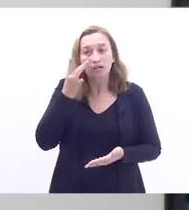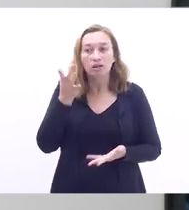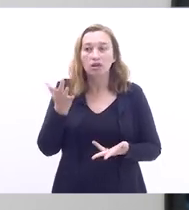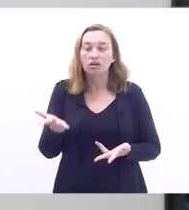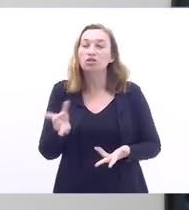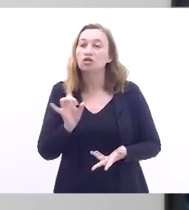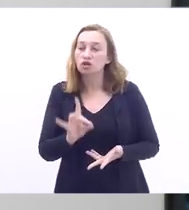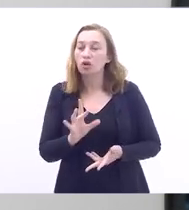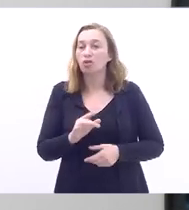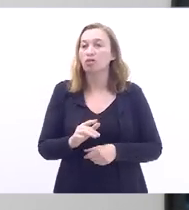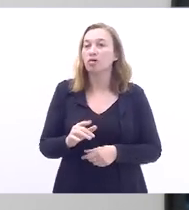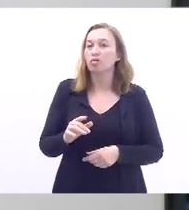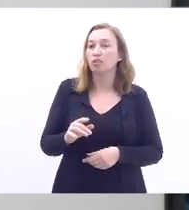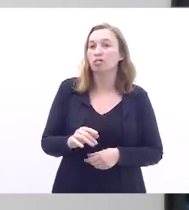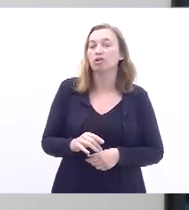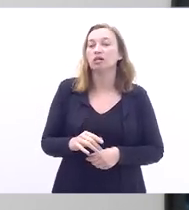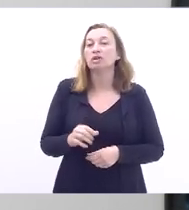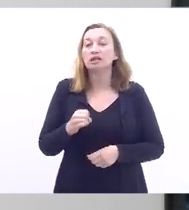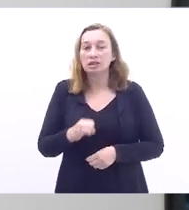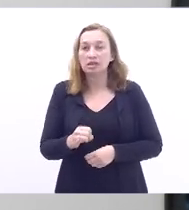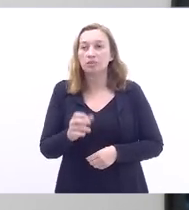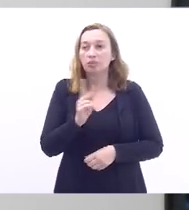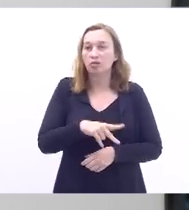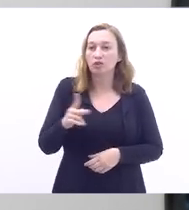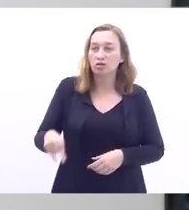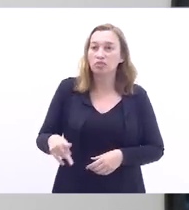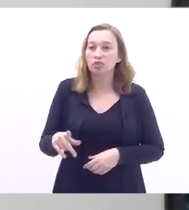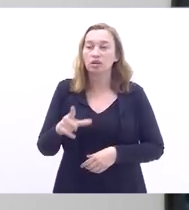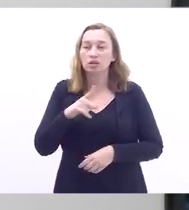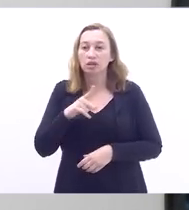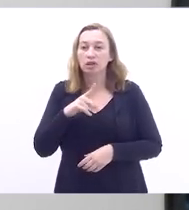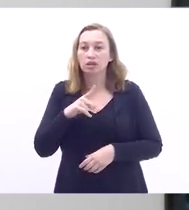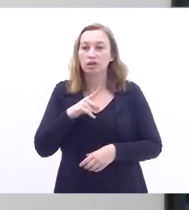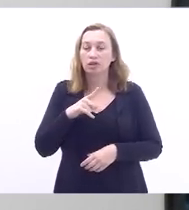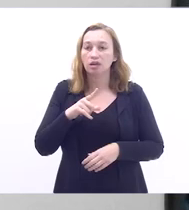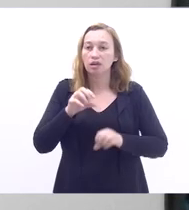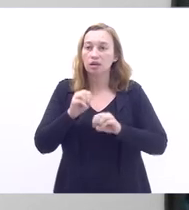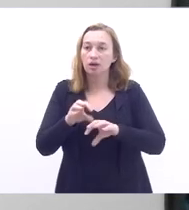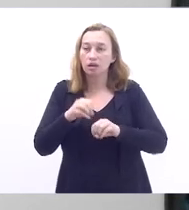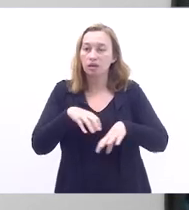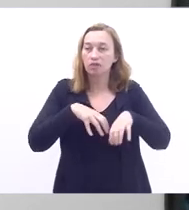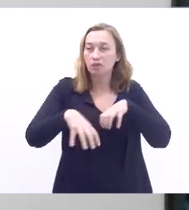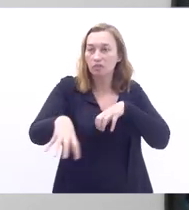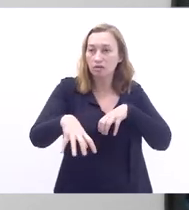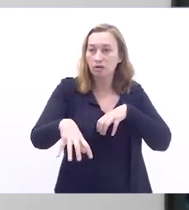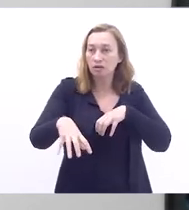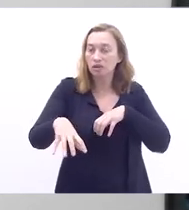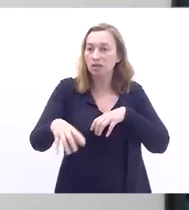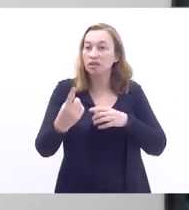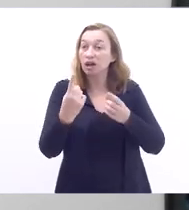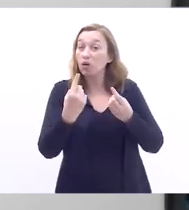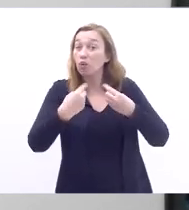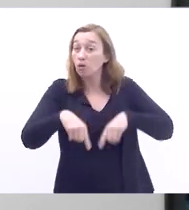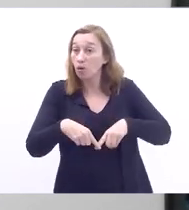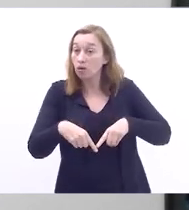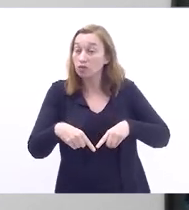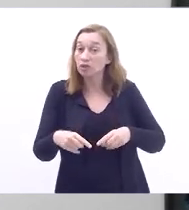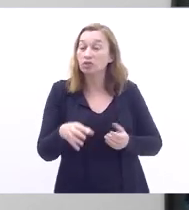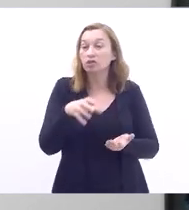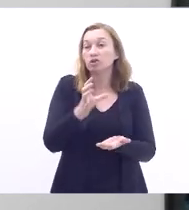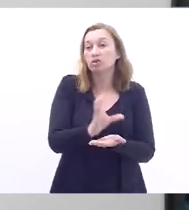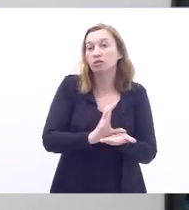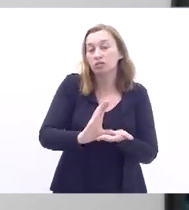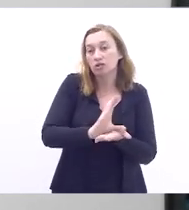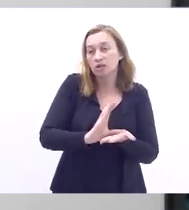temos aula presencial se algum professor está tendo aula híbrida ele tem cumprindo o que eu conselho Universitário